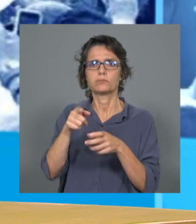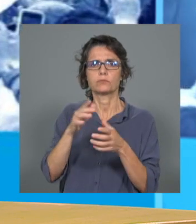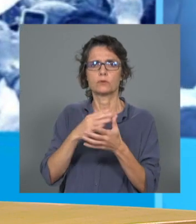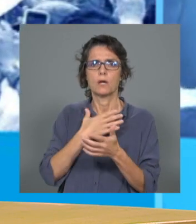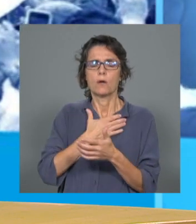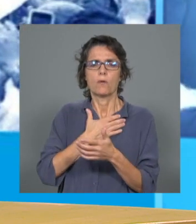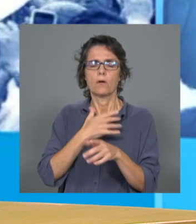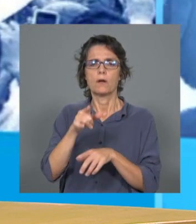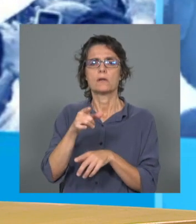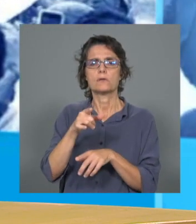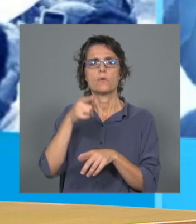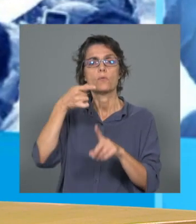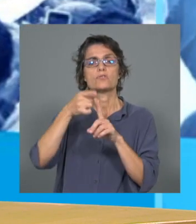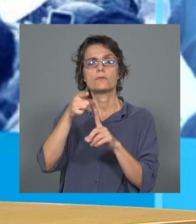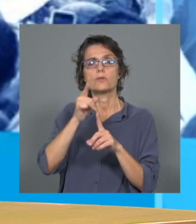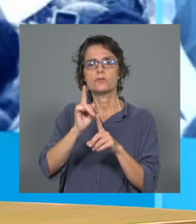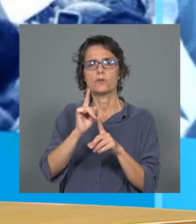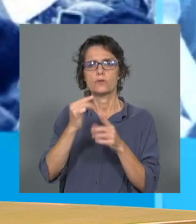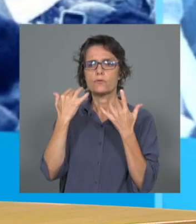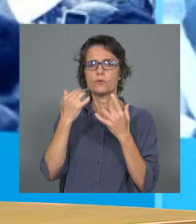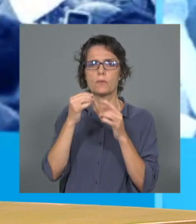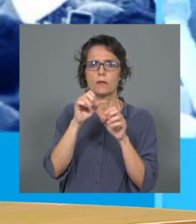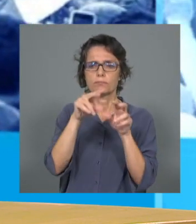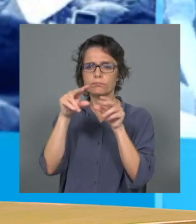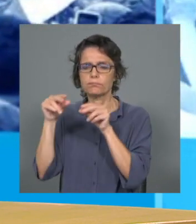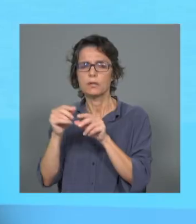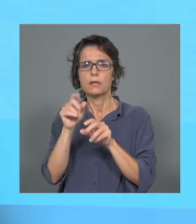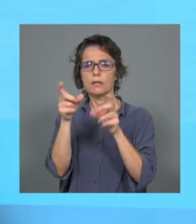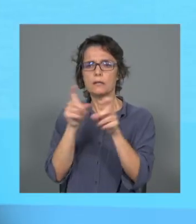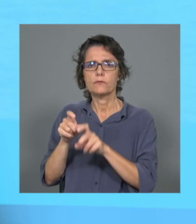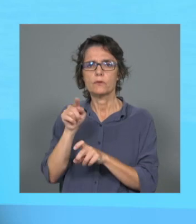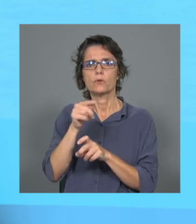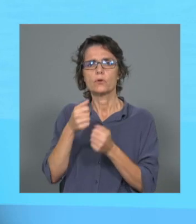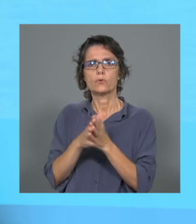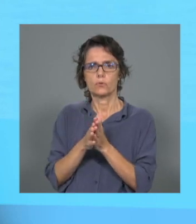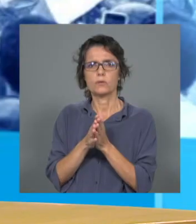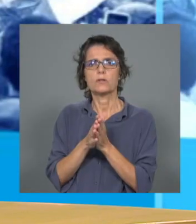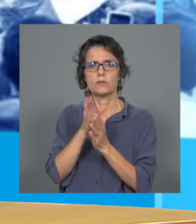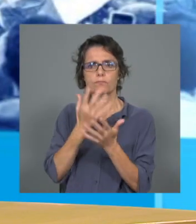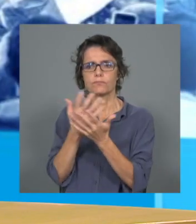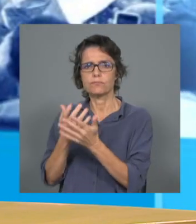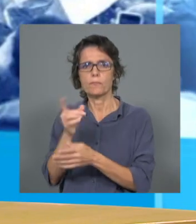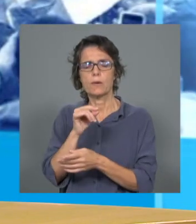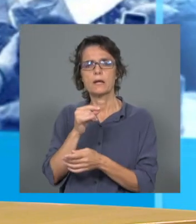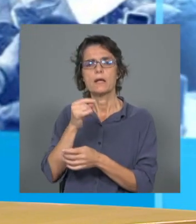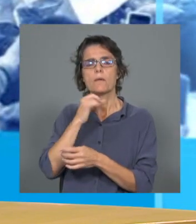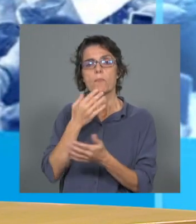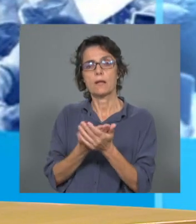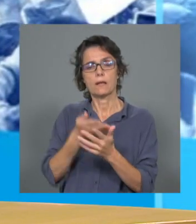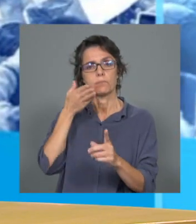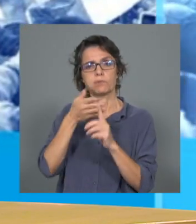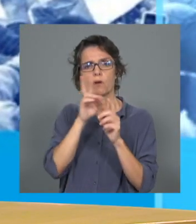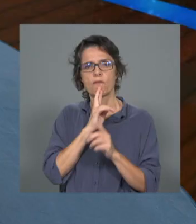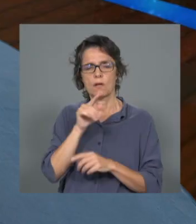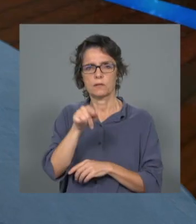apurar todas as informações que fossem relevantes para a afirmação de Fátima. É bom dizer